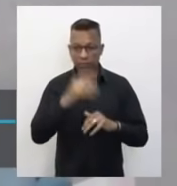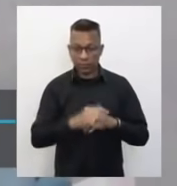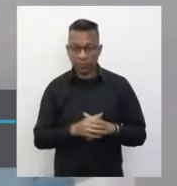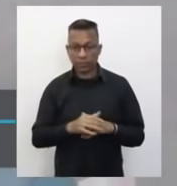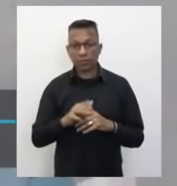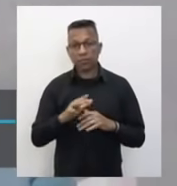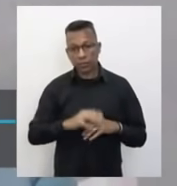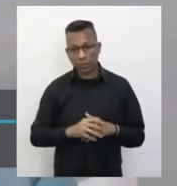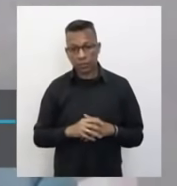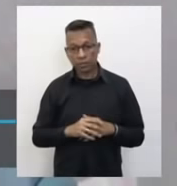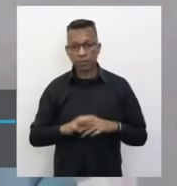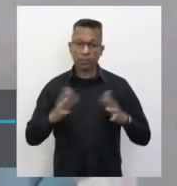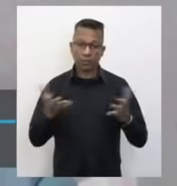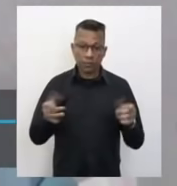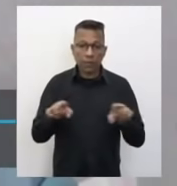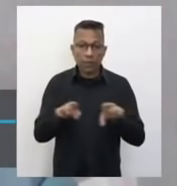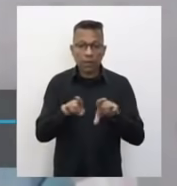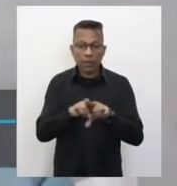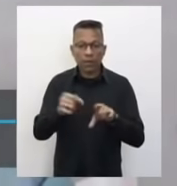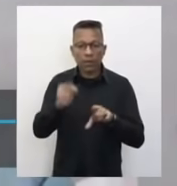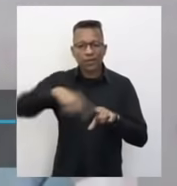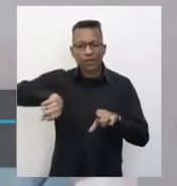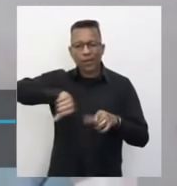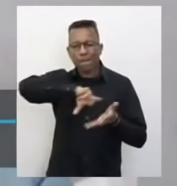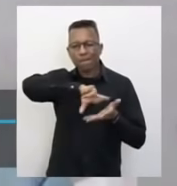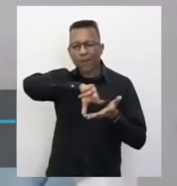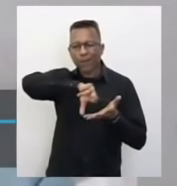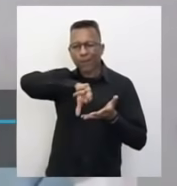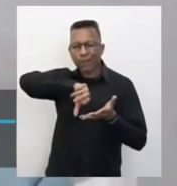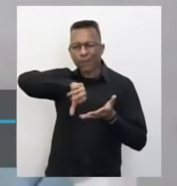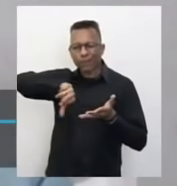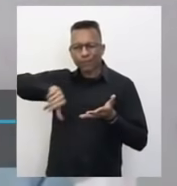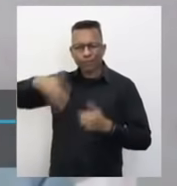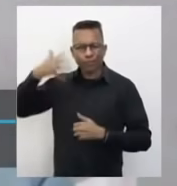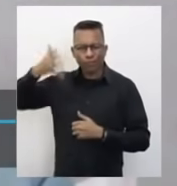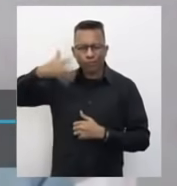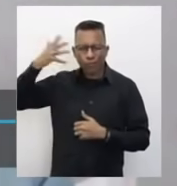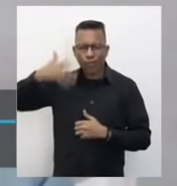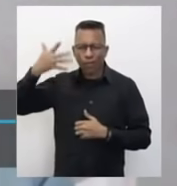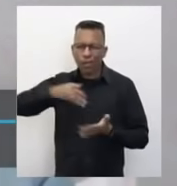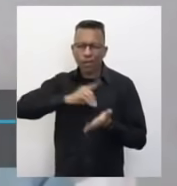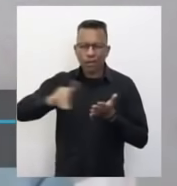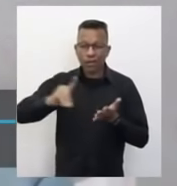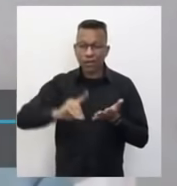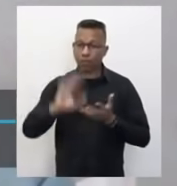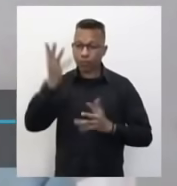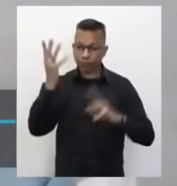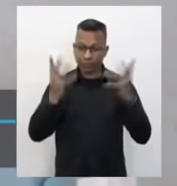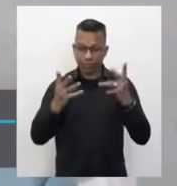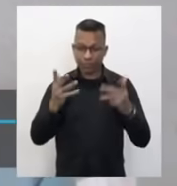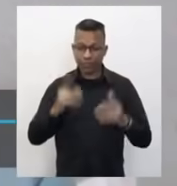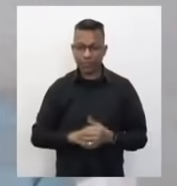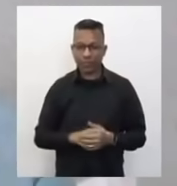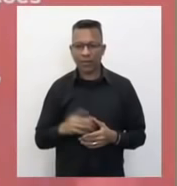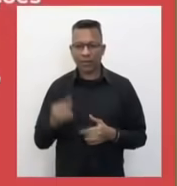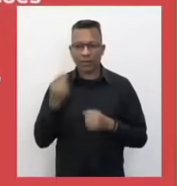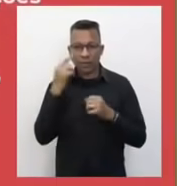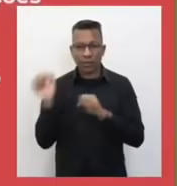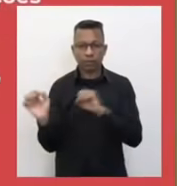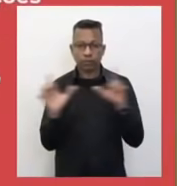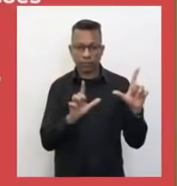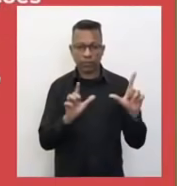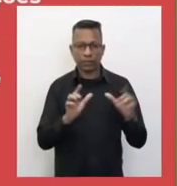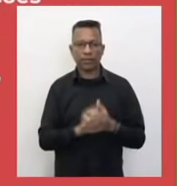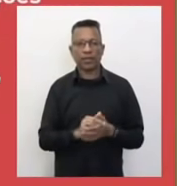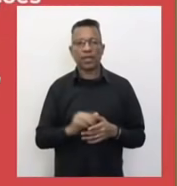Entendem? E aí nós temos vários discursos de ódio que podem acontecer. Tem o próximo slide.